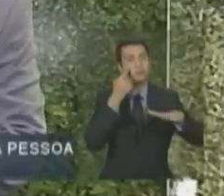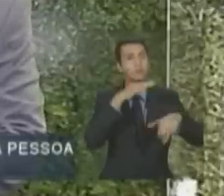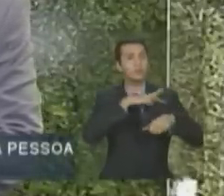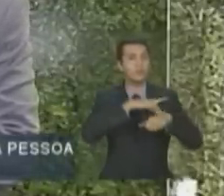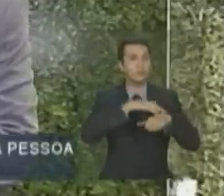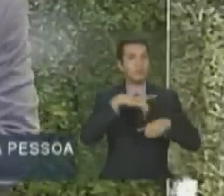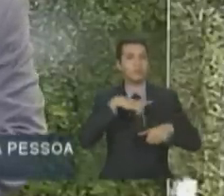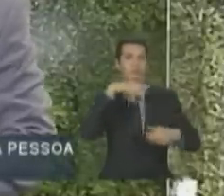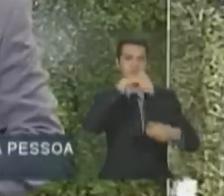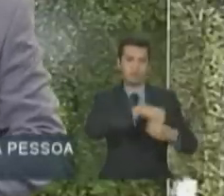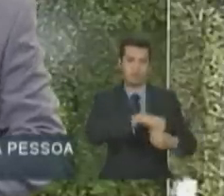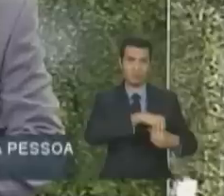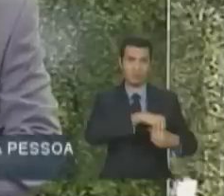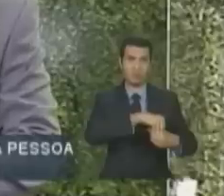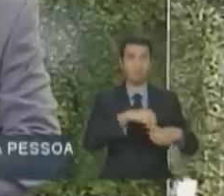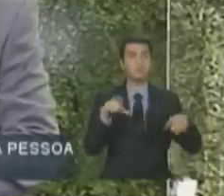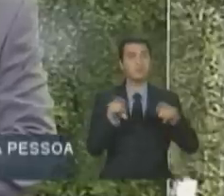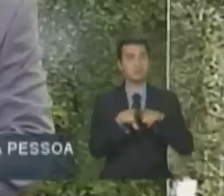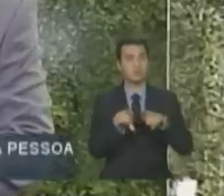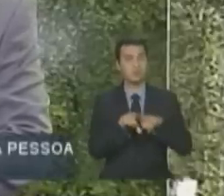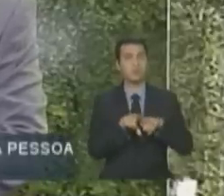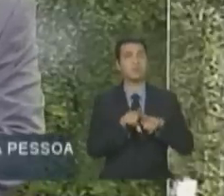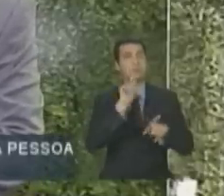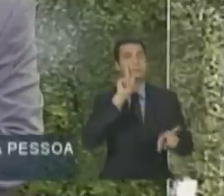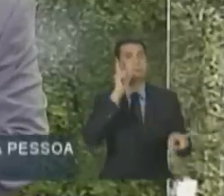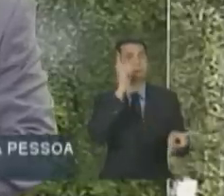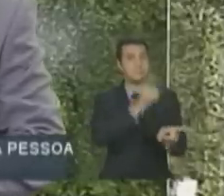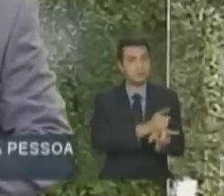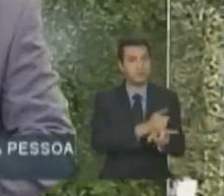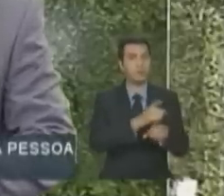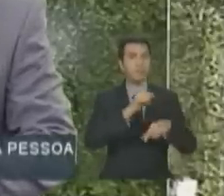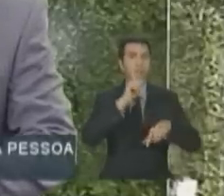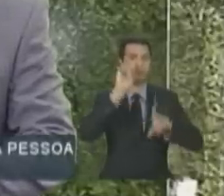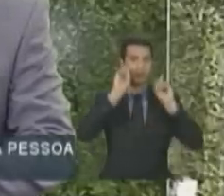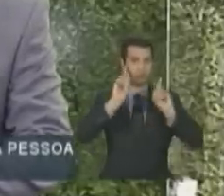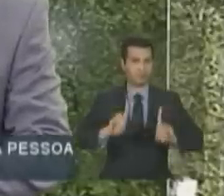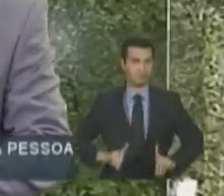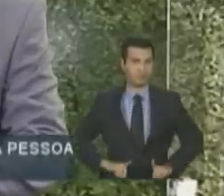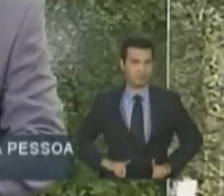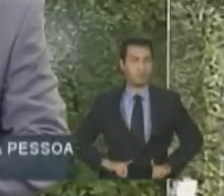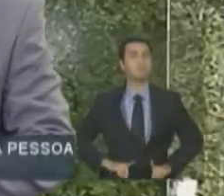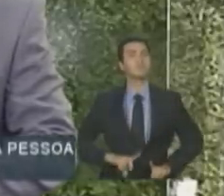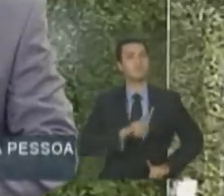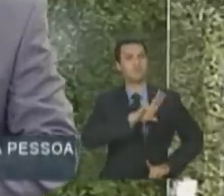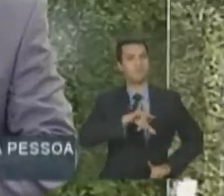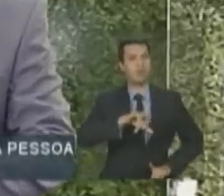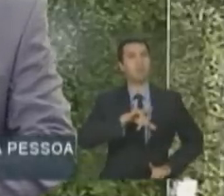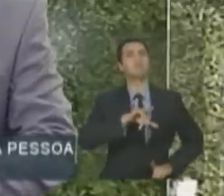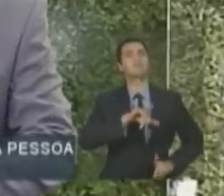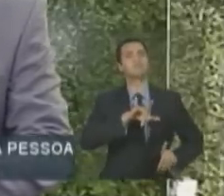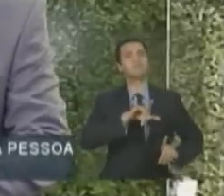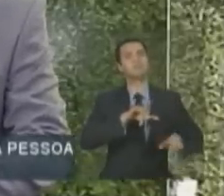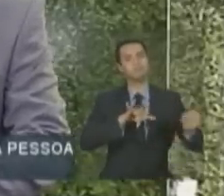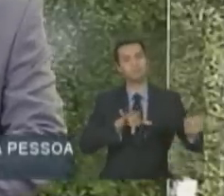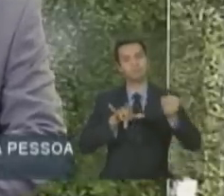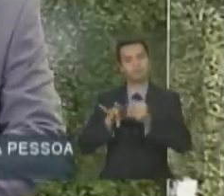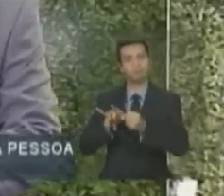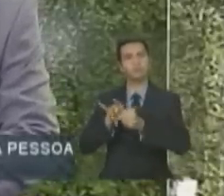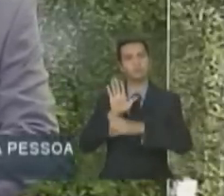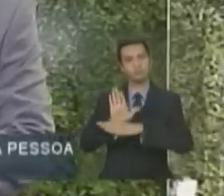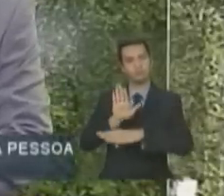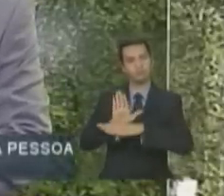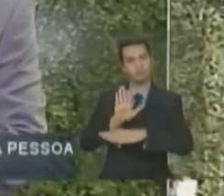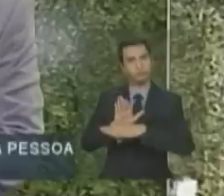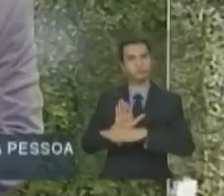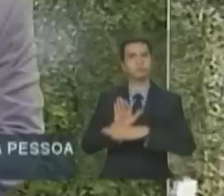tratamento e desenvolvimento das crianças com deficiência que forem identificadas nos testes, né, do pezinho.